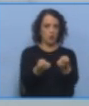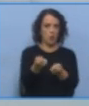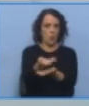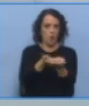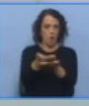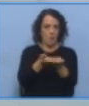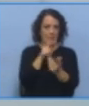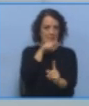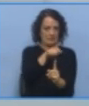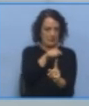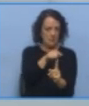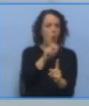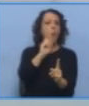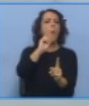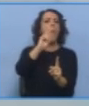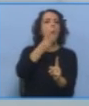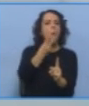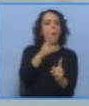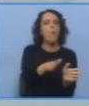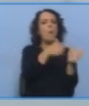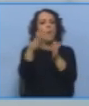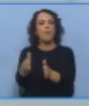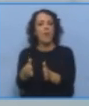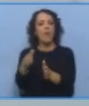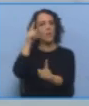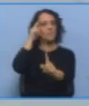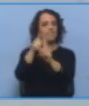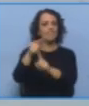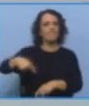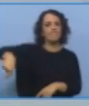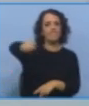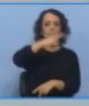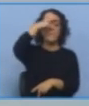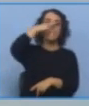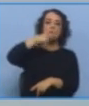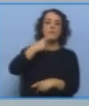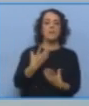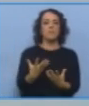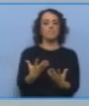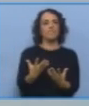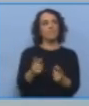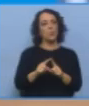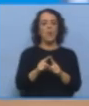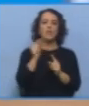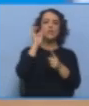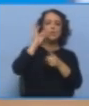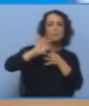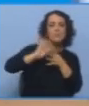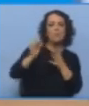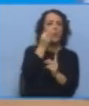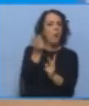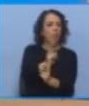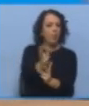economia, ou é uma pretensão de lideranças que têm um perfil específico? Não, já começa a